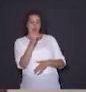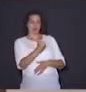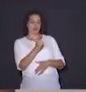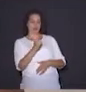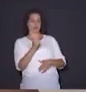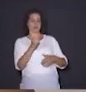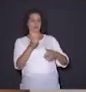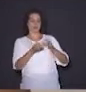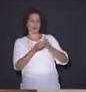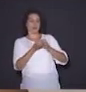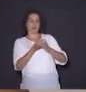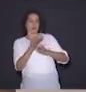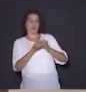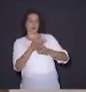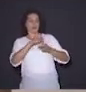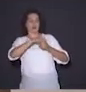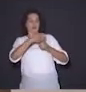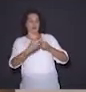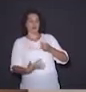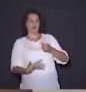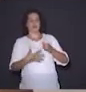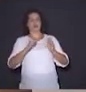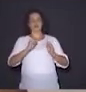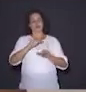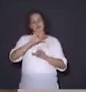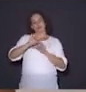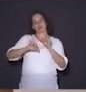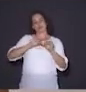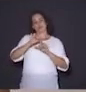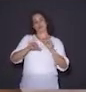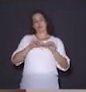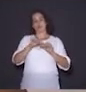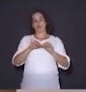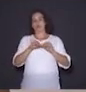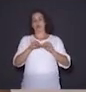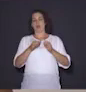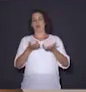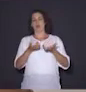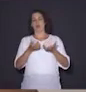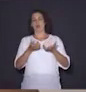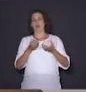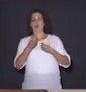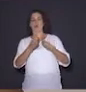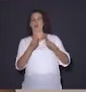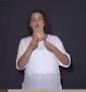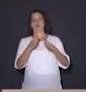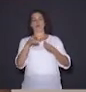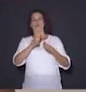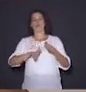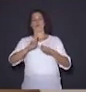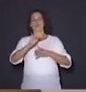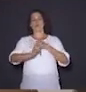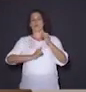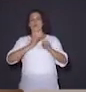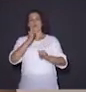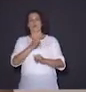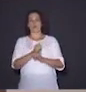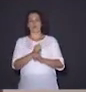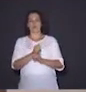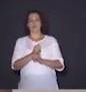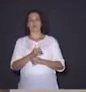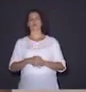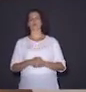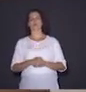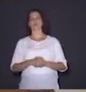podendo mexer no tráfego é dos pacotes de dados como as operadoras de telecomunicações em relação à internet a relação da